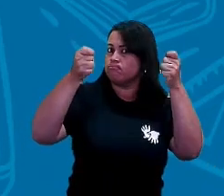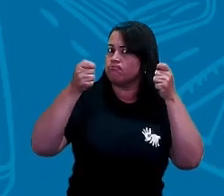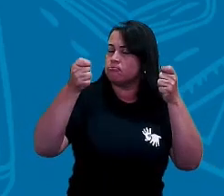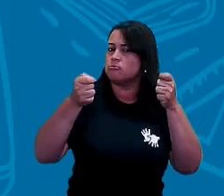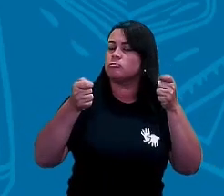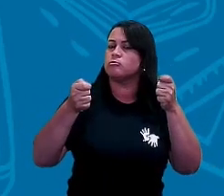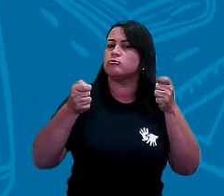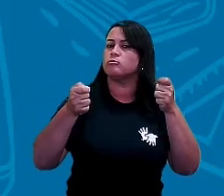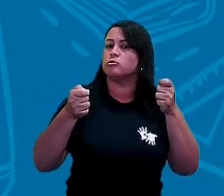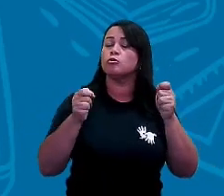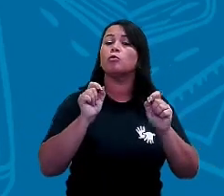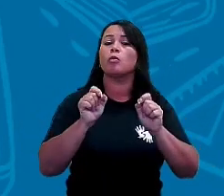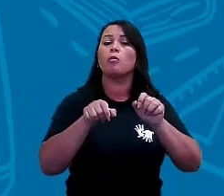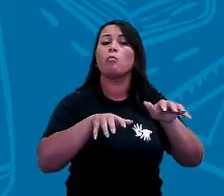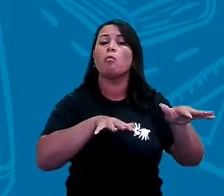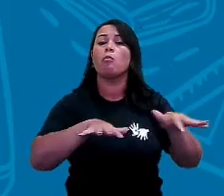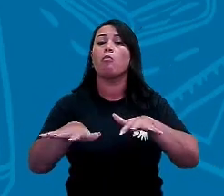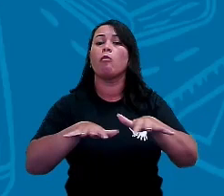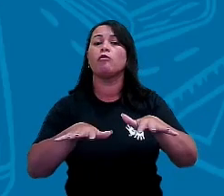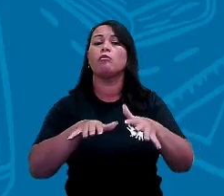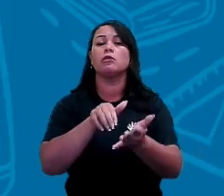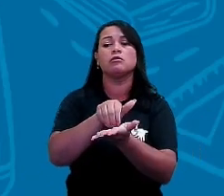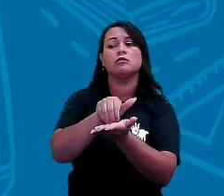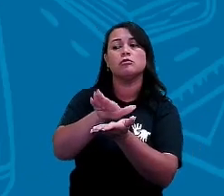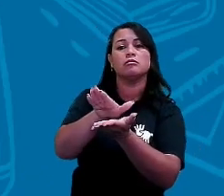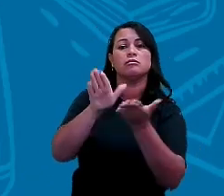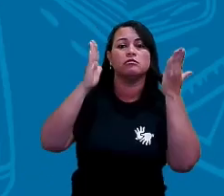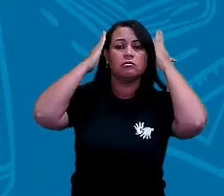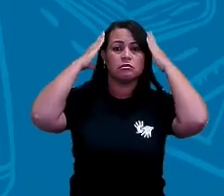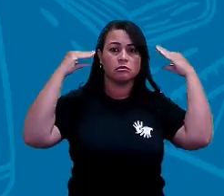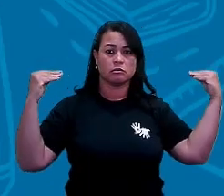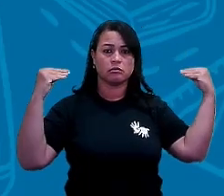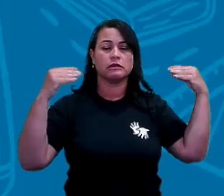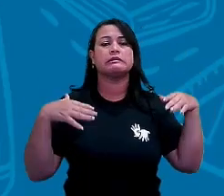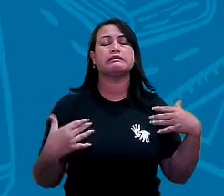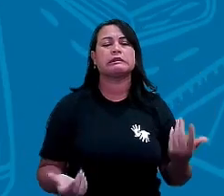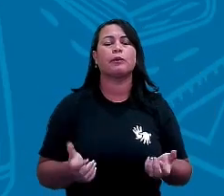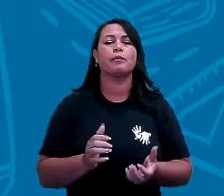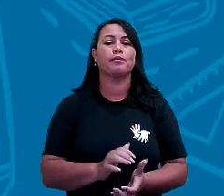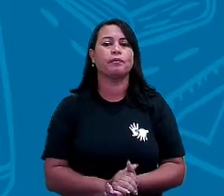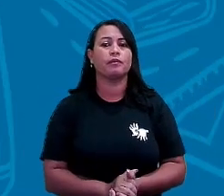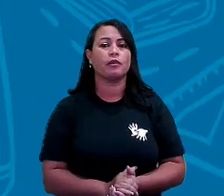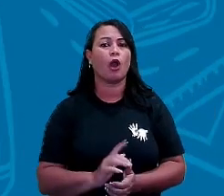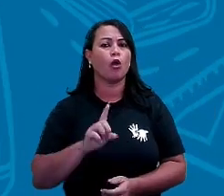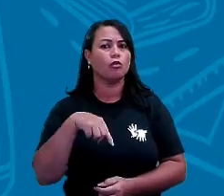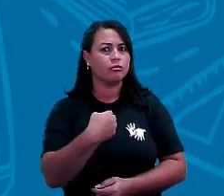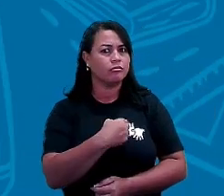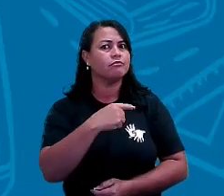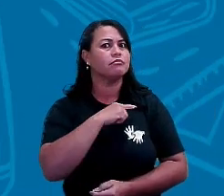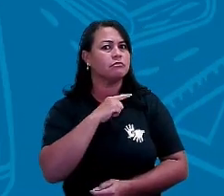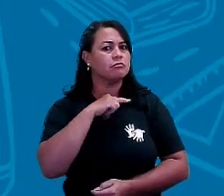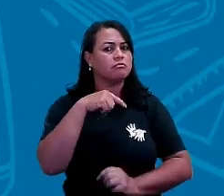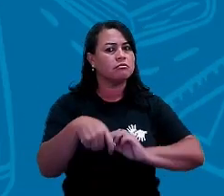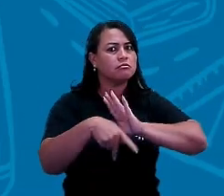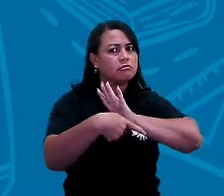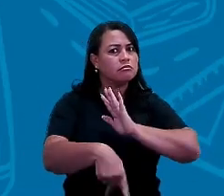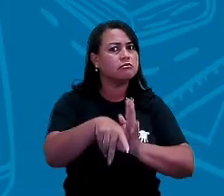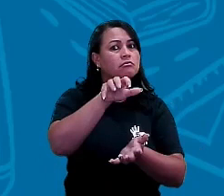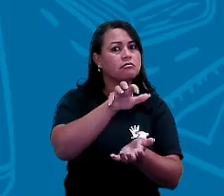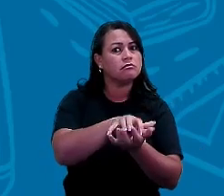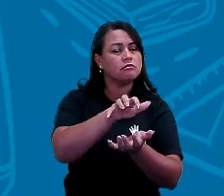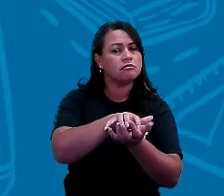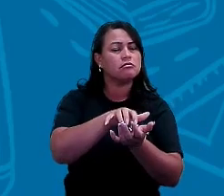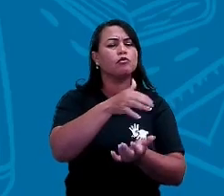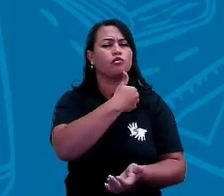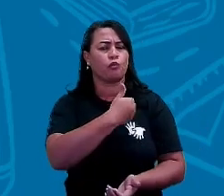muito vigor, o movimento de expulsar os holandeses. Ou seja, nós tínhamos aqui em Pernambuco o